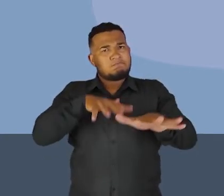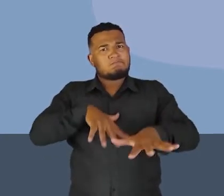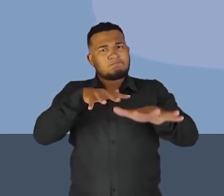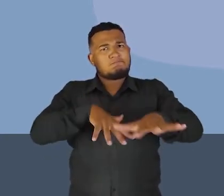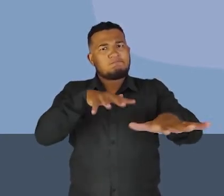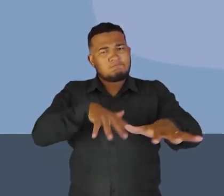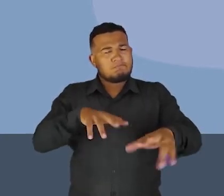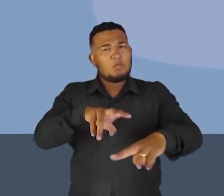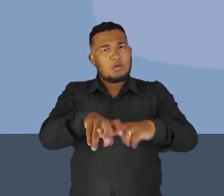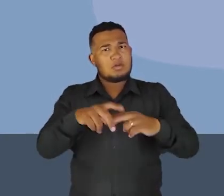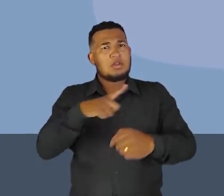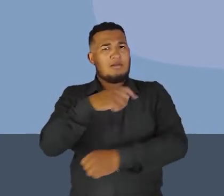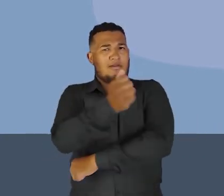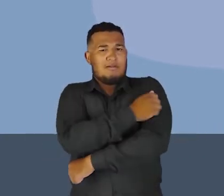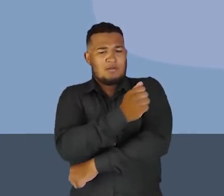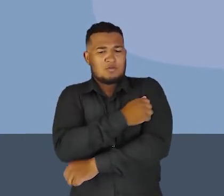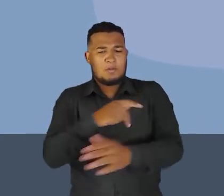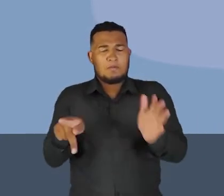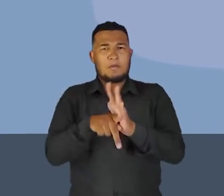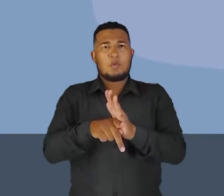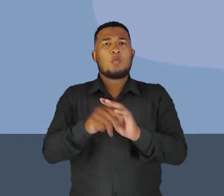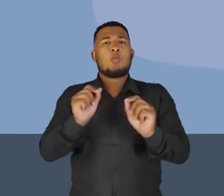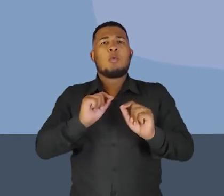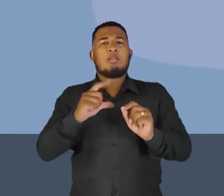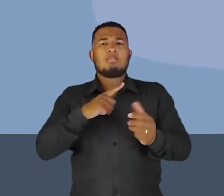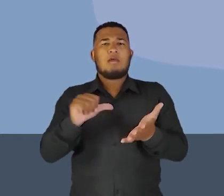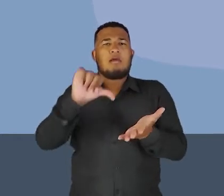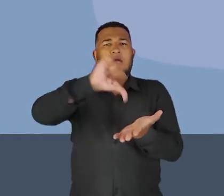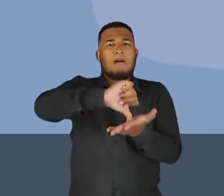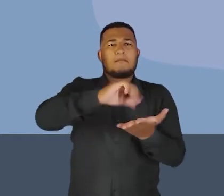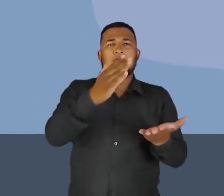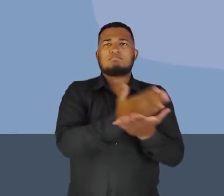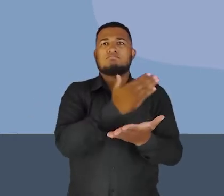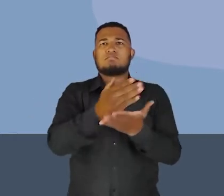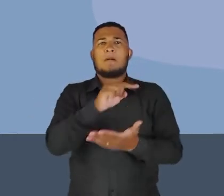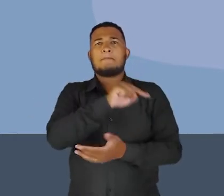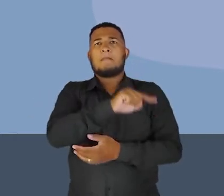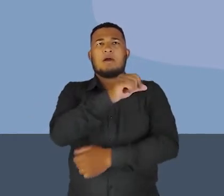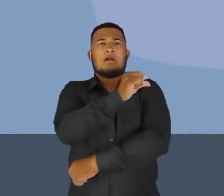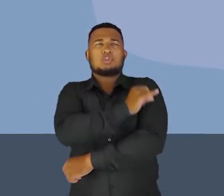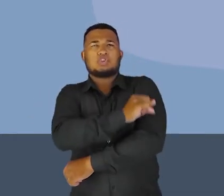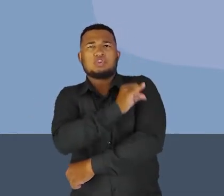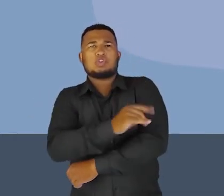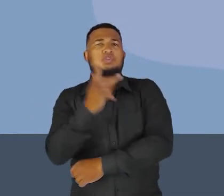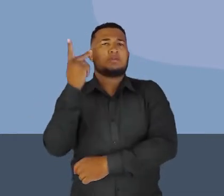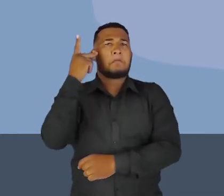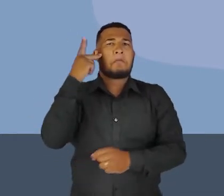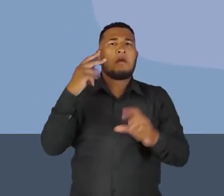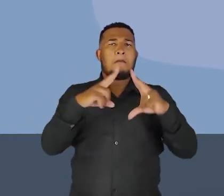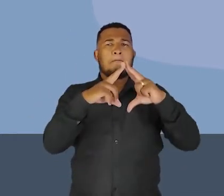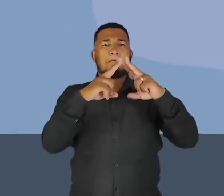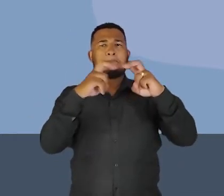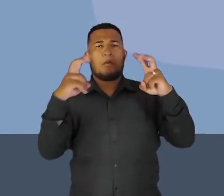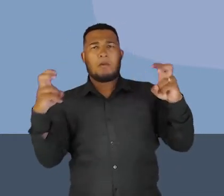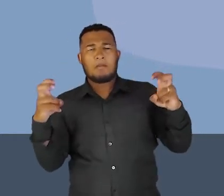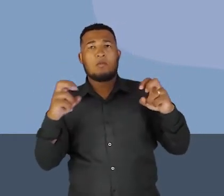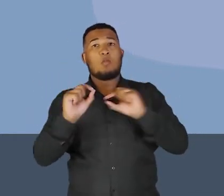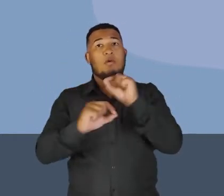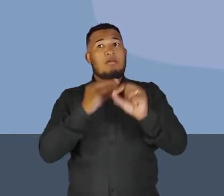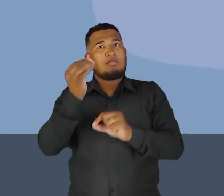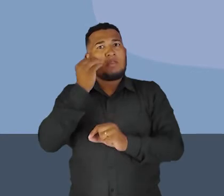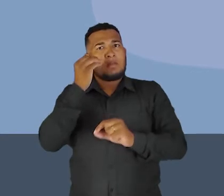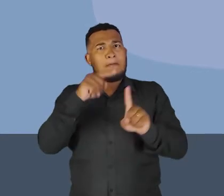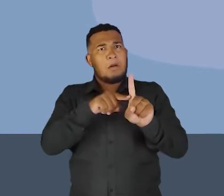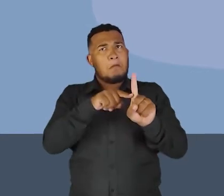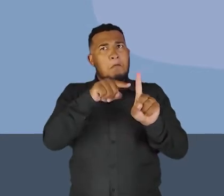realizados por movimentos estudantis de algumas capitais, como São Paulo, Rio de Janeiro, Porto Alegre e Florianópolis, com o foco principal de barrar o aumento